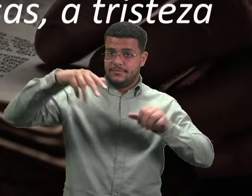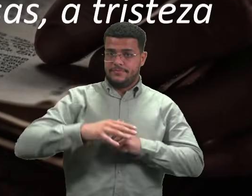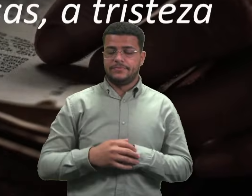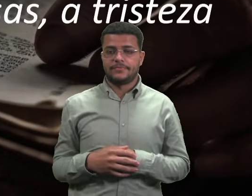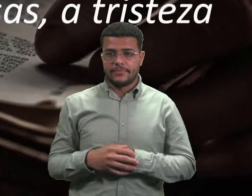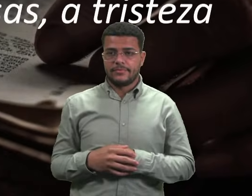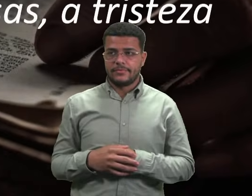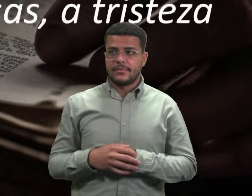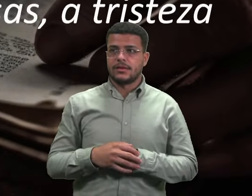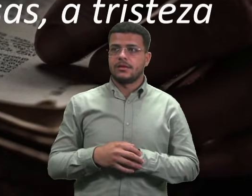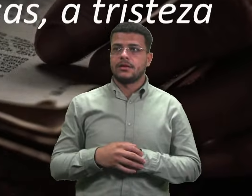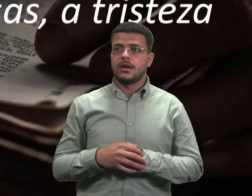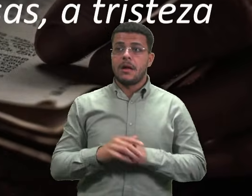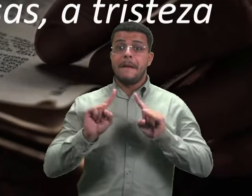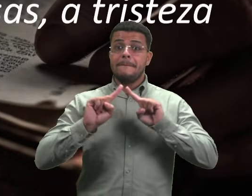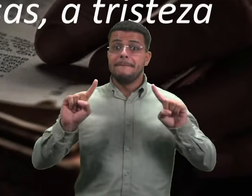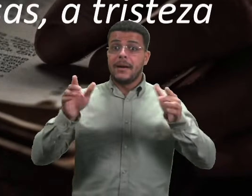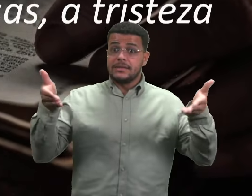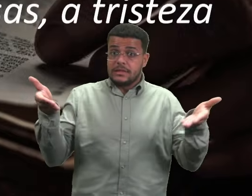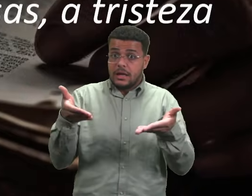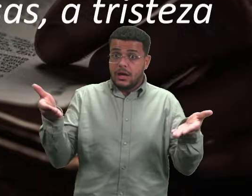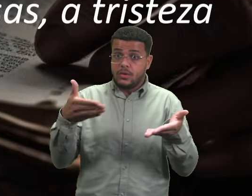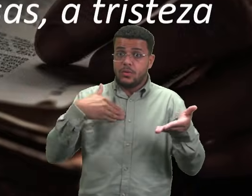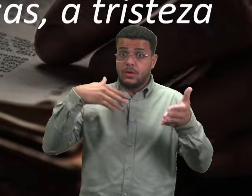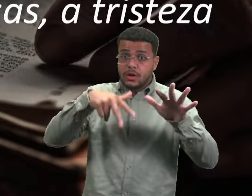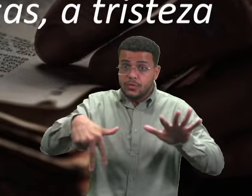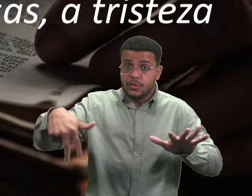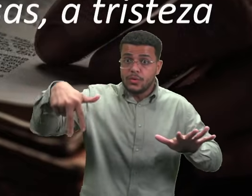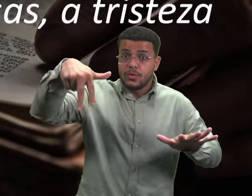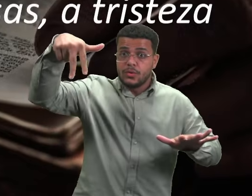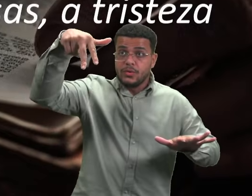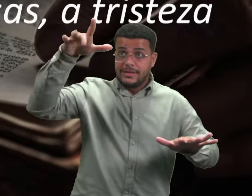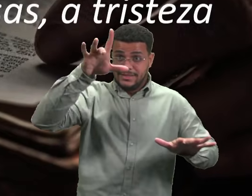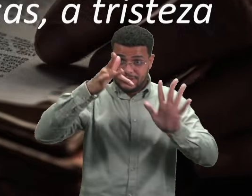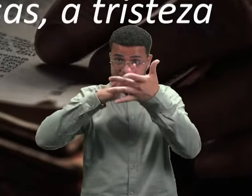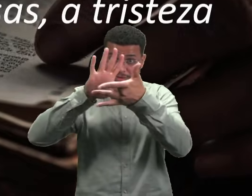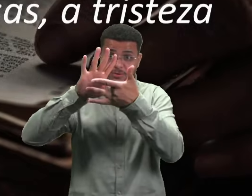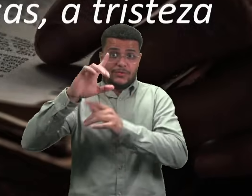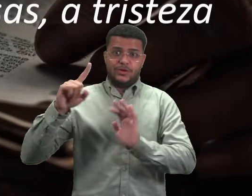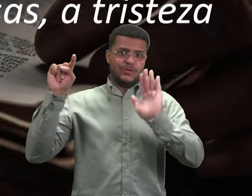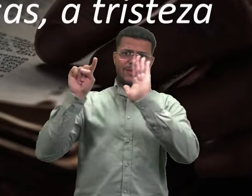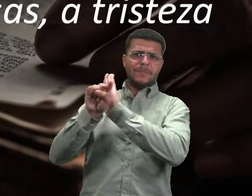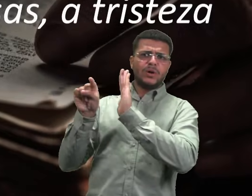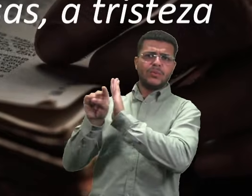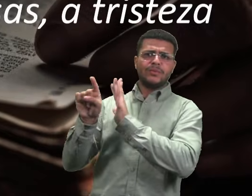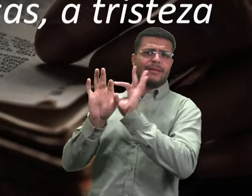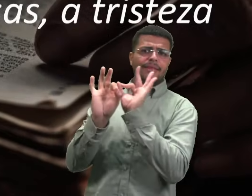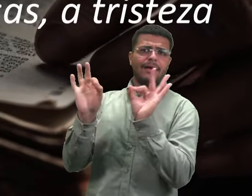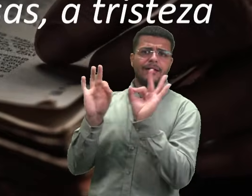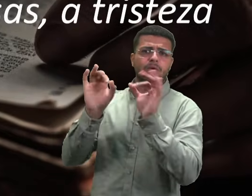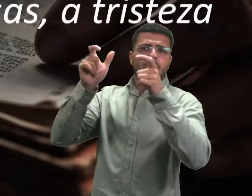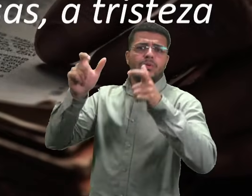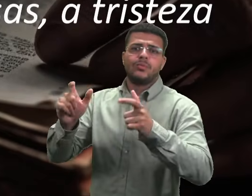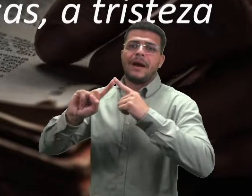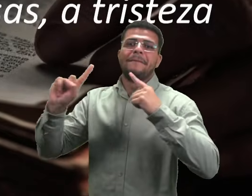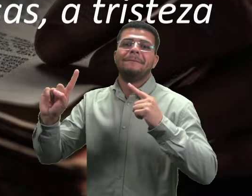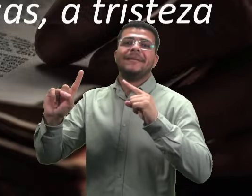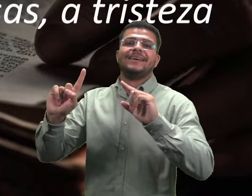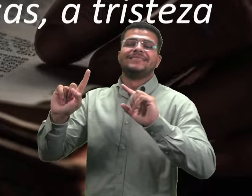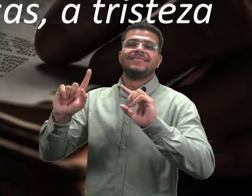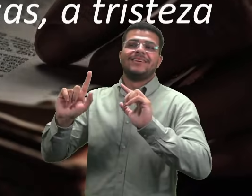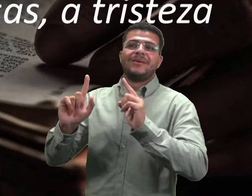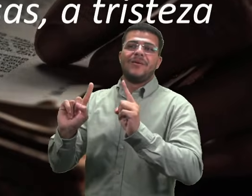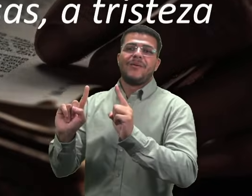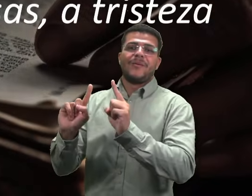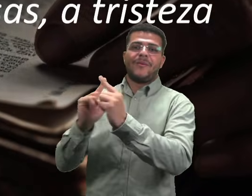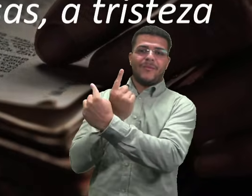6: mas agora eu vou para junto daquele que me enviou, e nenhum de vocês me pergunta: para onde vais? Pelo contrário, porque